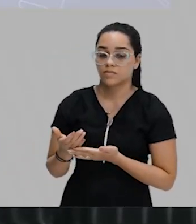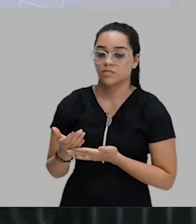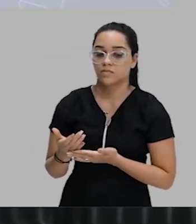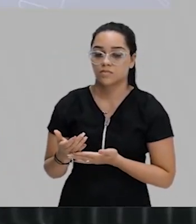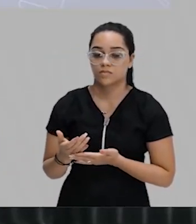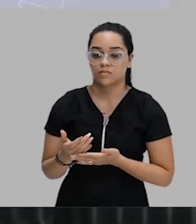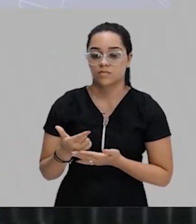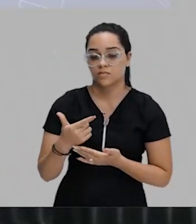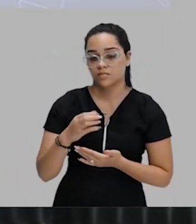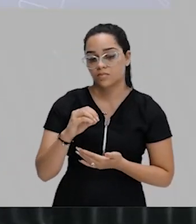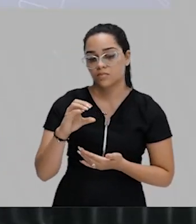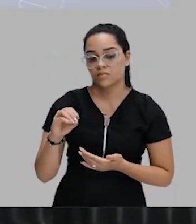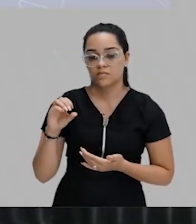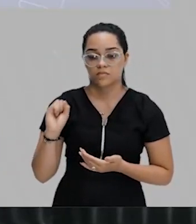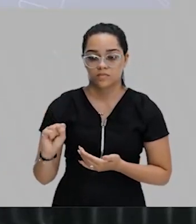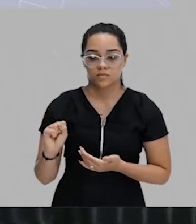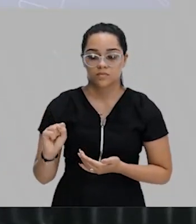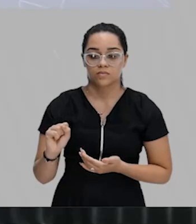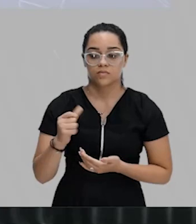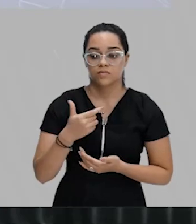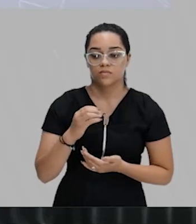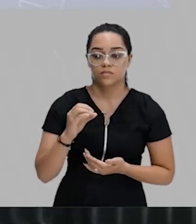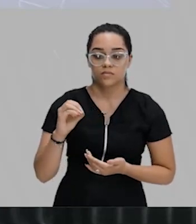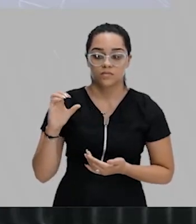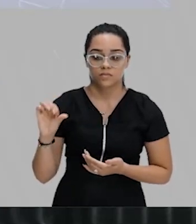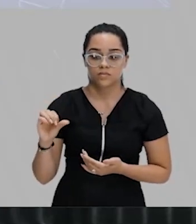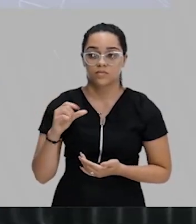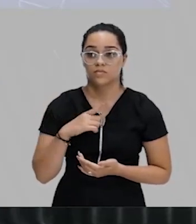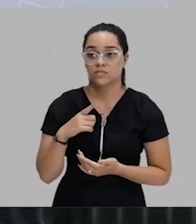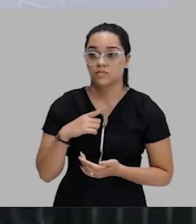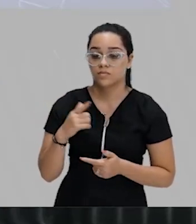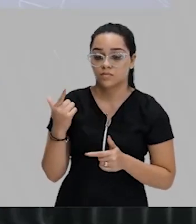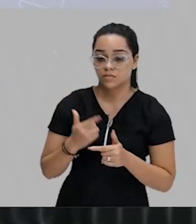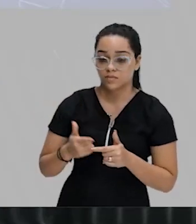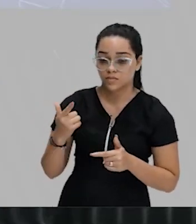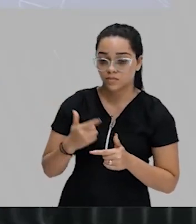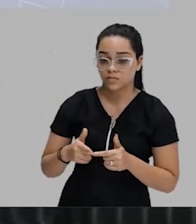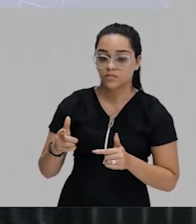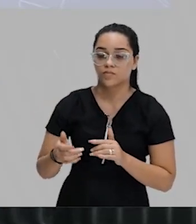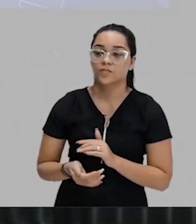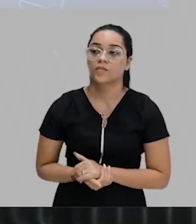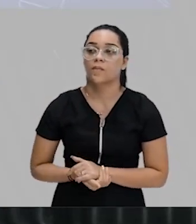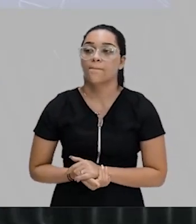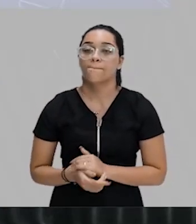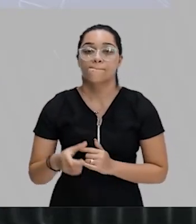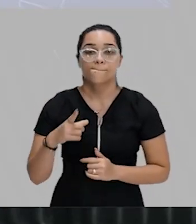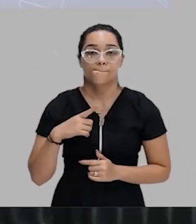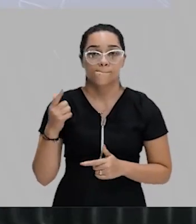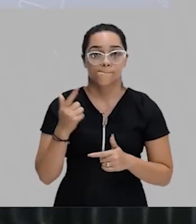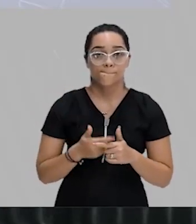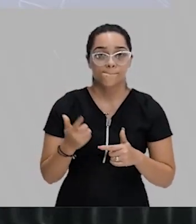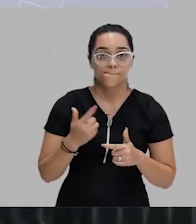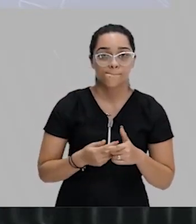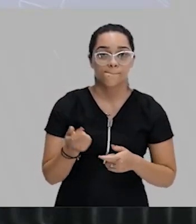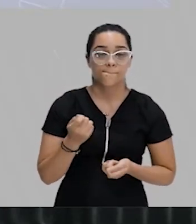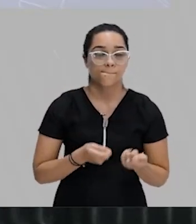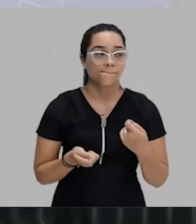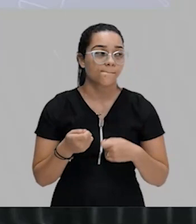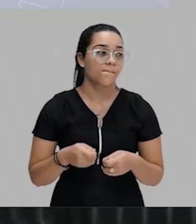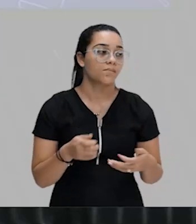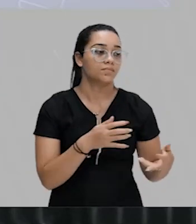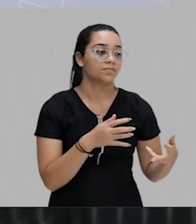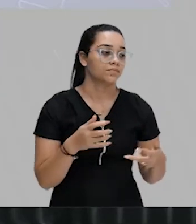de 2008, em 2009, nós teremos uma crise econômica. Uma crise econômica